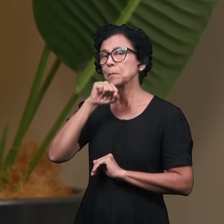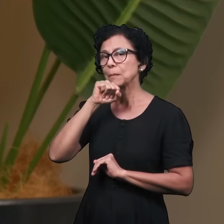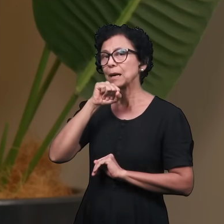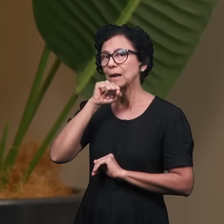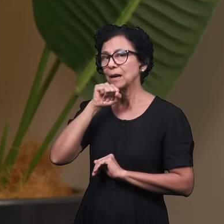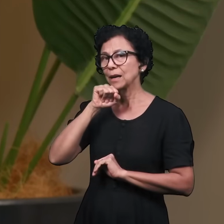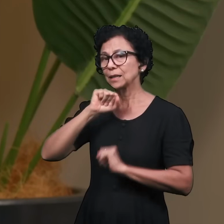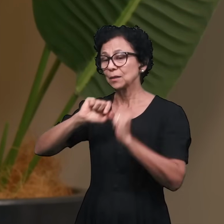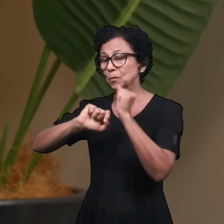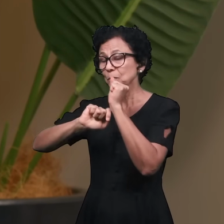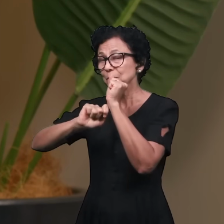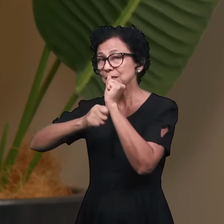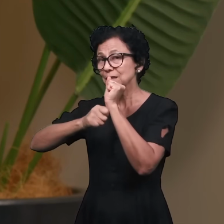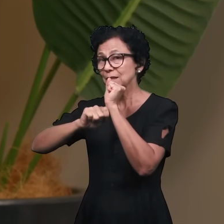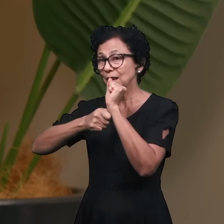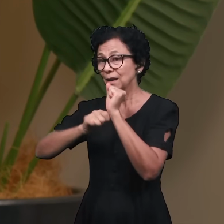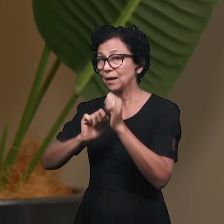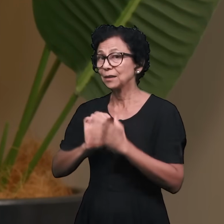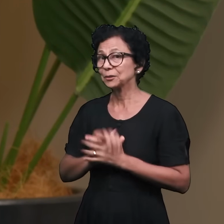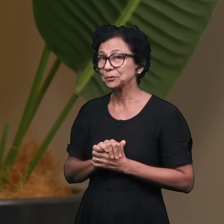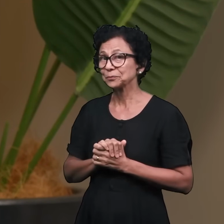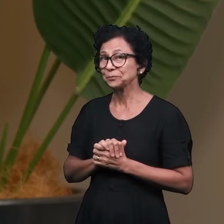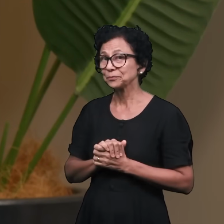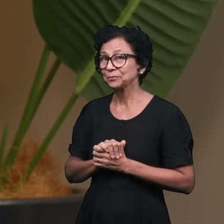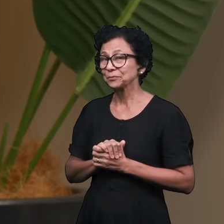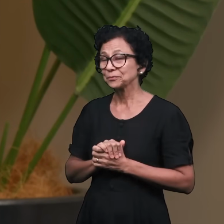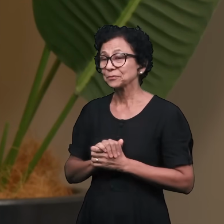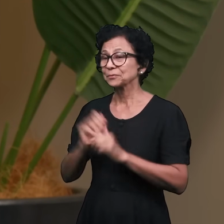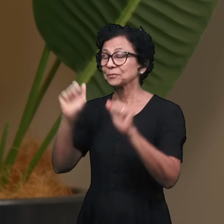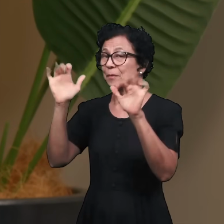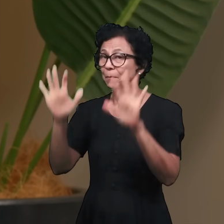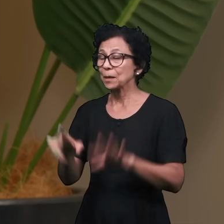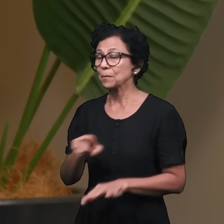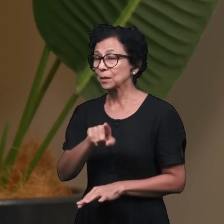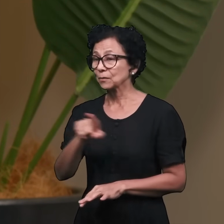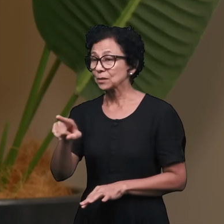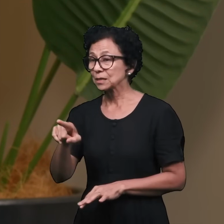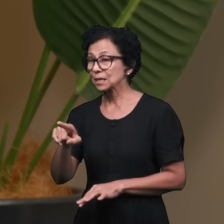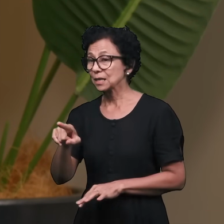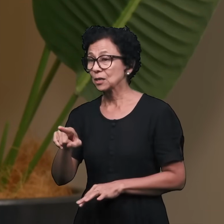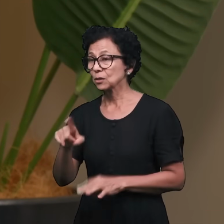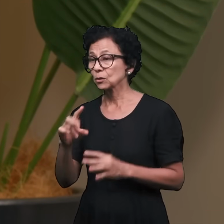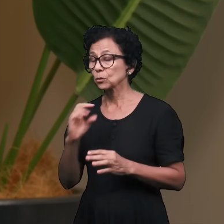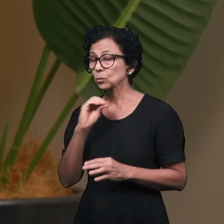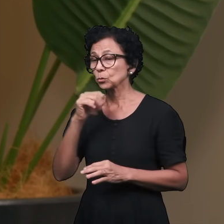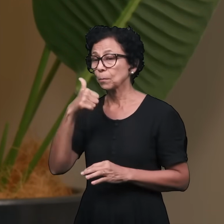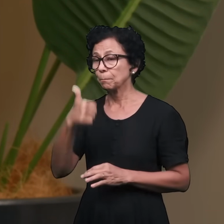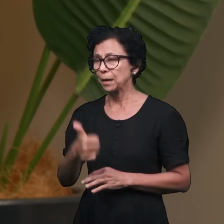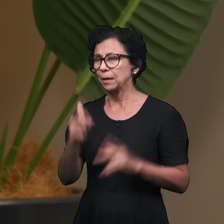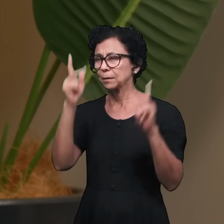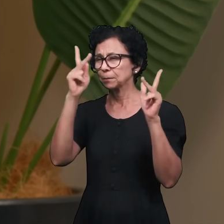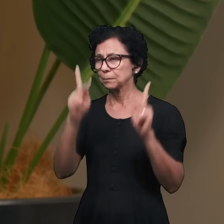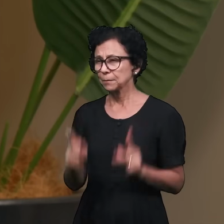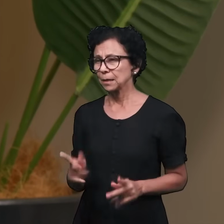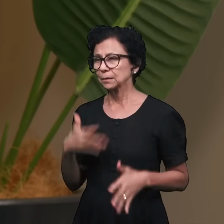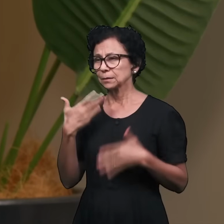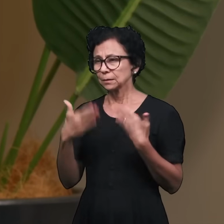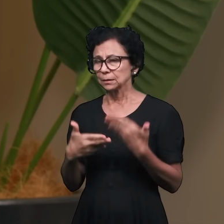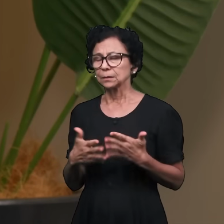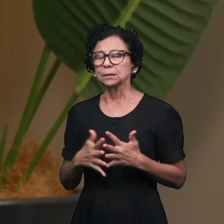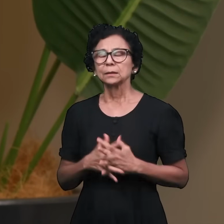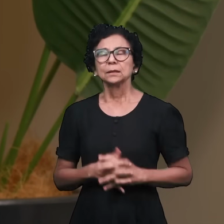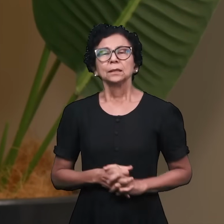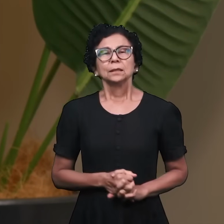há um mistério e há uma bênção nisso, para que te vá bem. Interessante, nós falamos